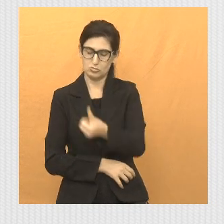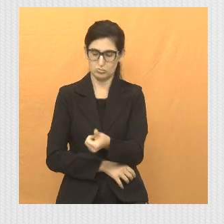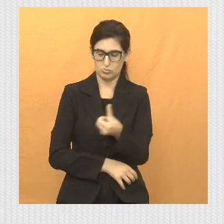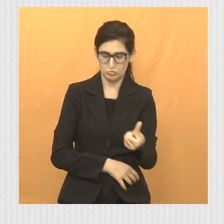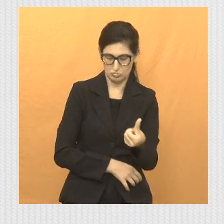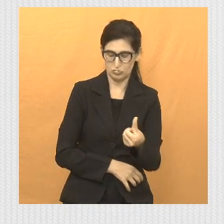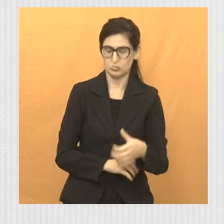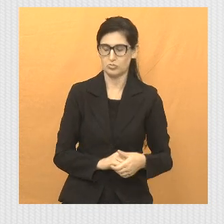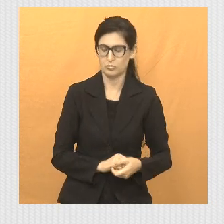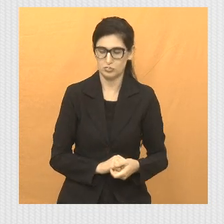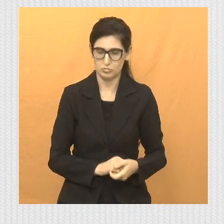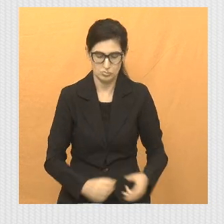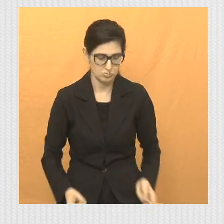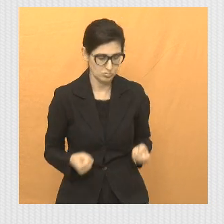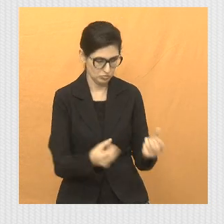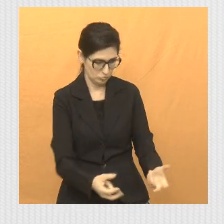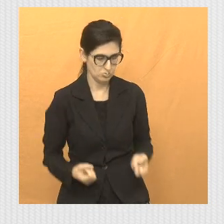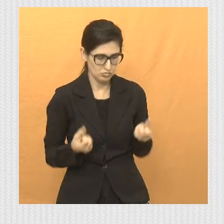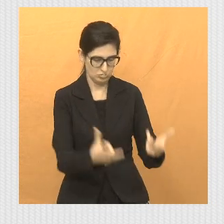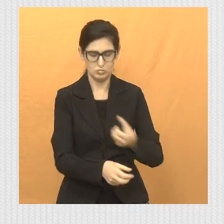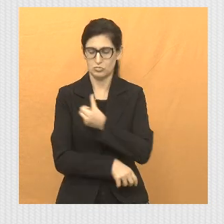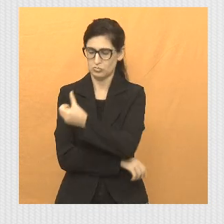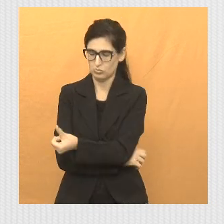540.766 e como despesa R$